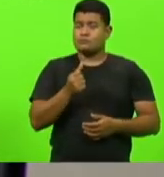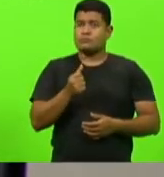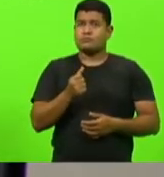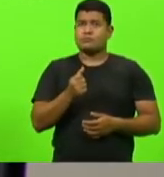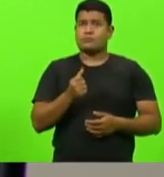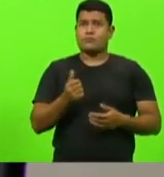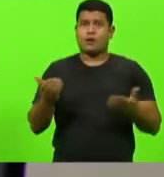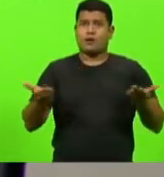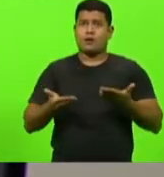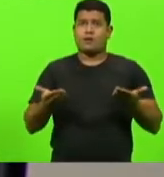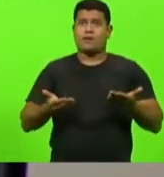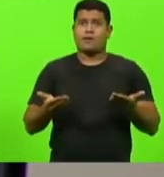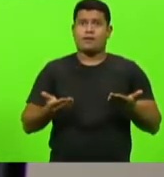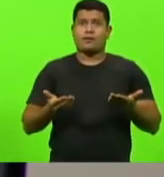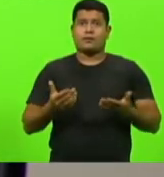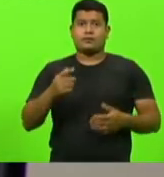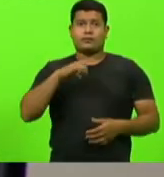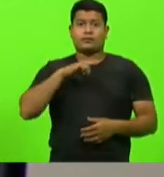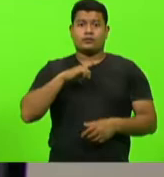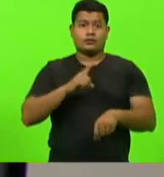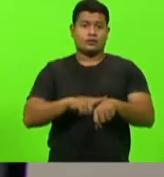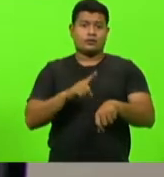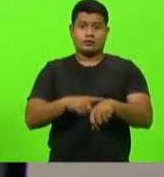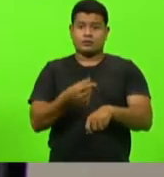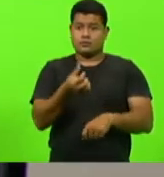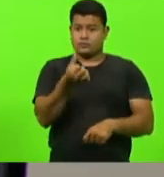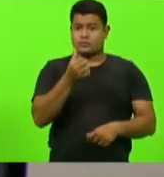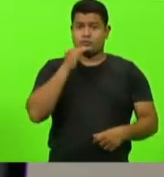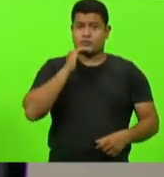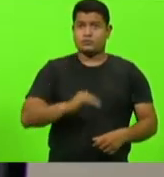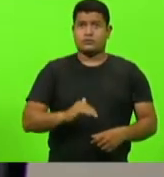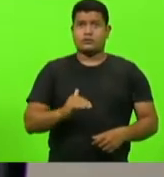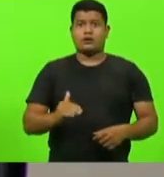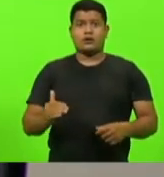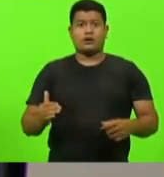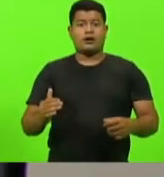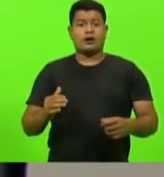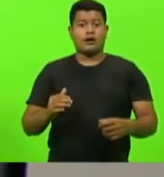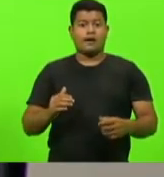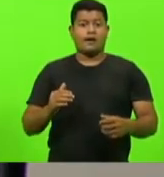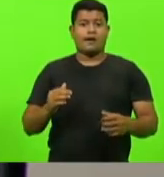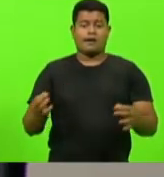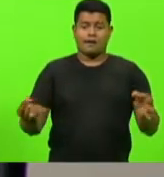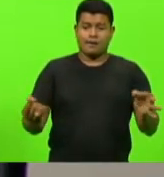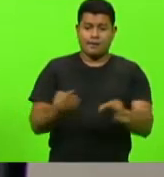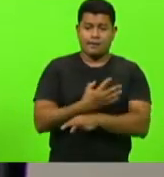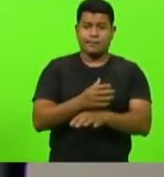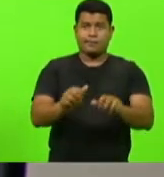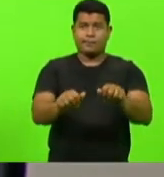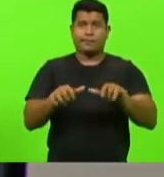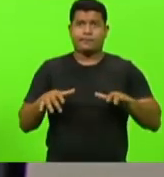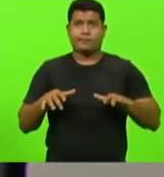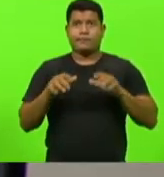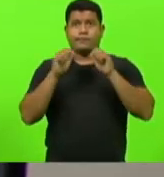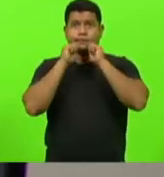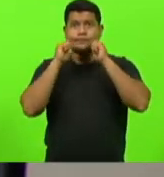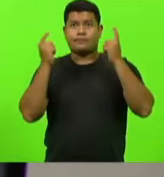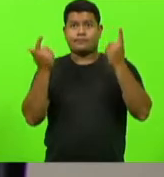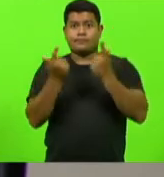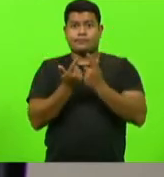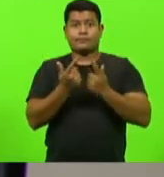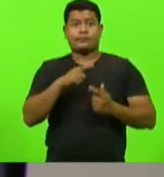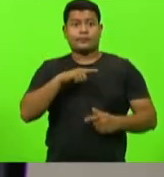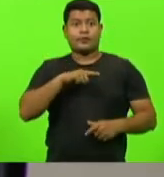agora às 18 horas, no encerrar desta sessão, a Assembleia Legislativa faz uma